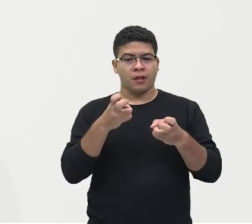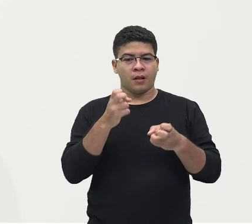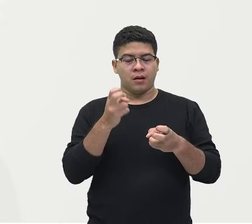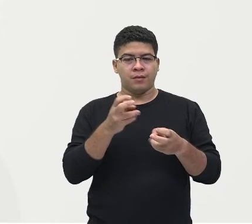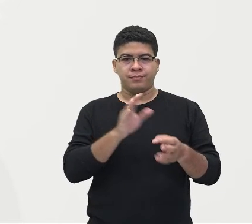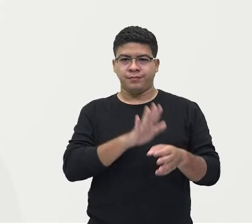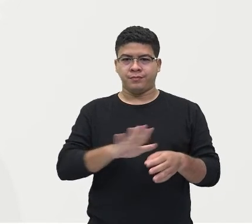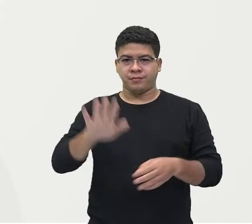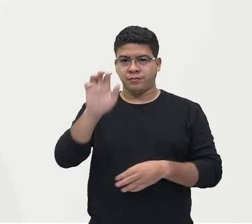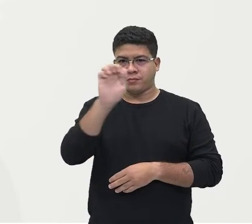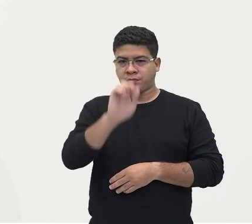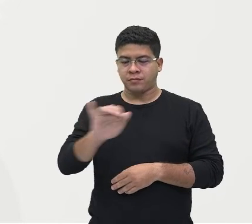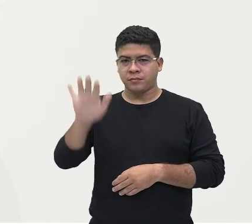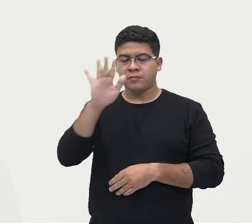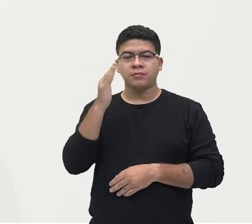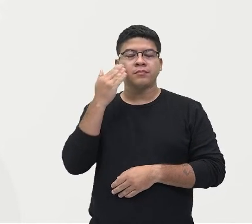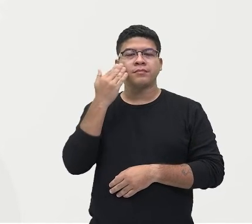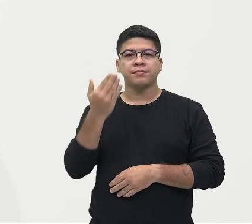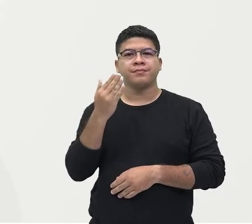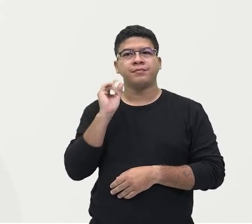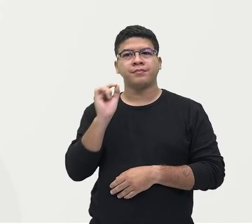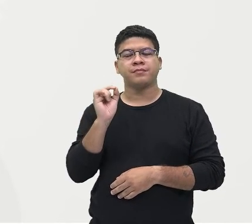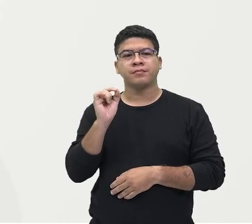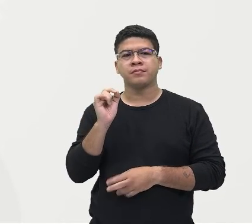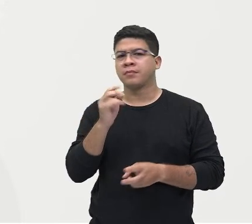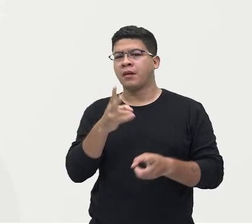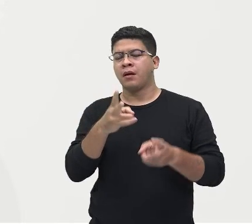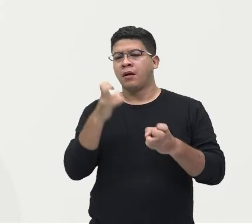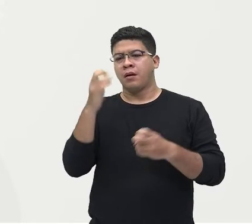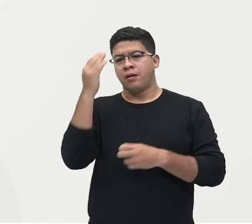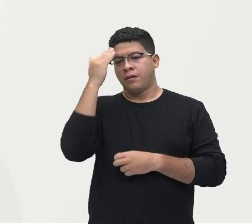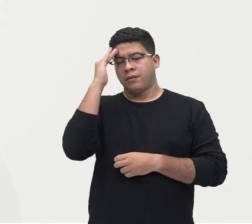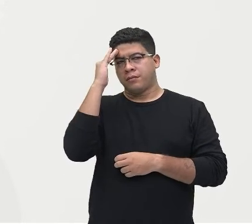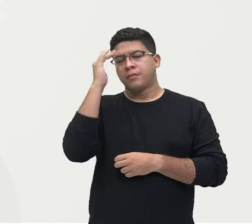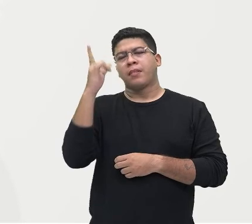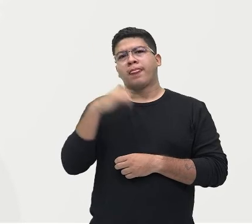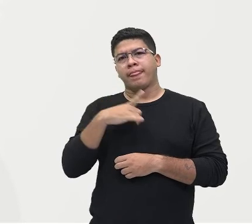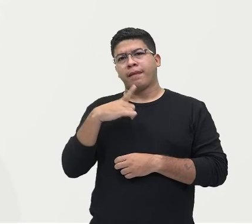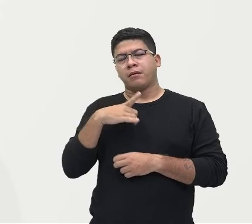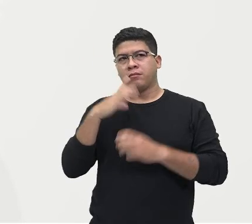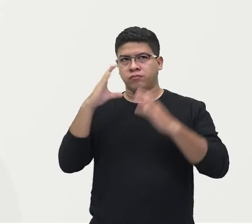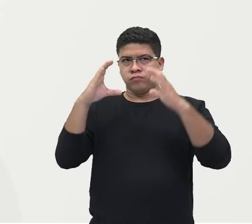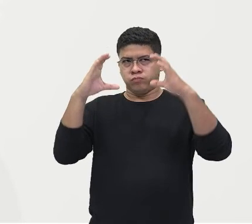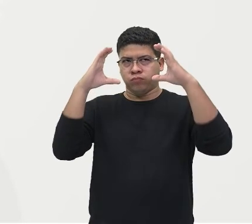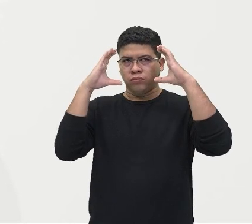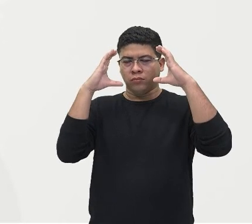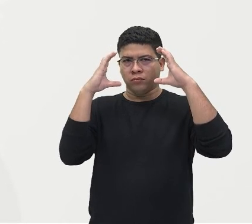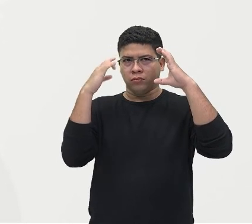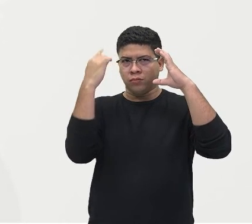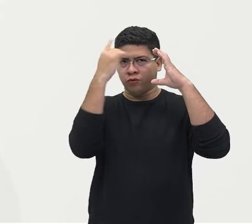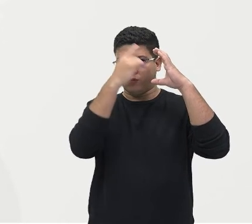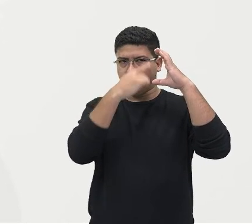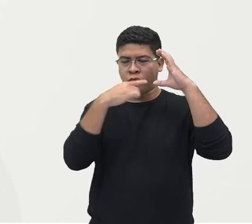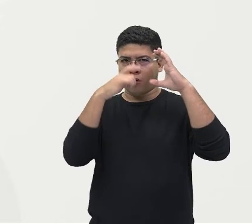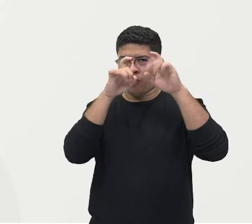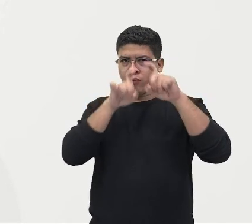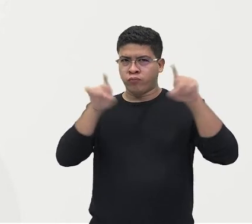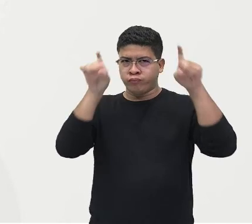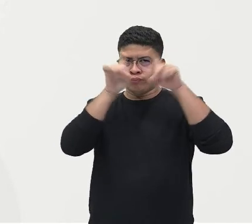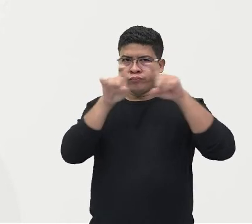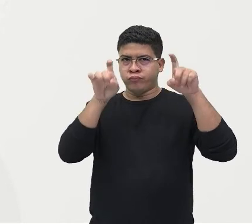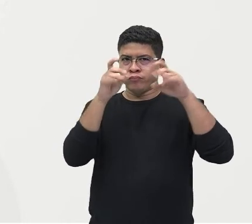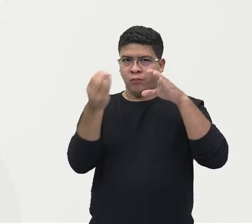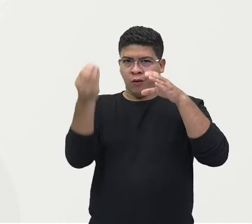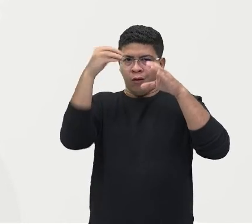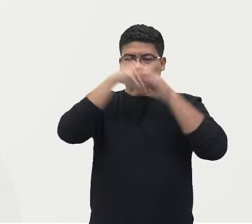ilustração. Então, no caso, você tem a cabeça de uma pessoa, né? Ela está sendo como se fosse um computador, né? Por